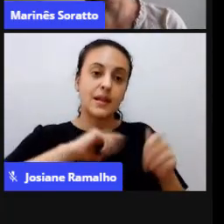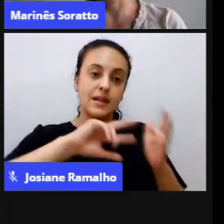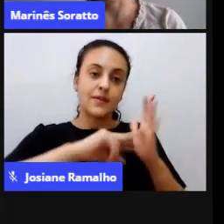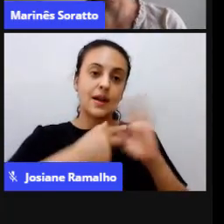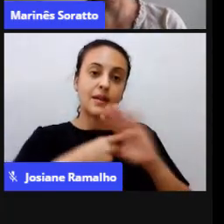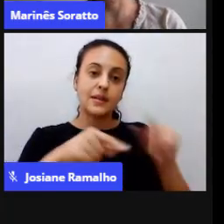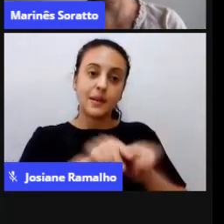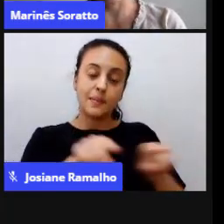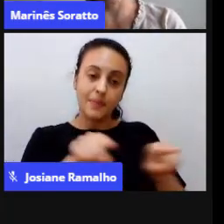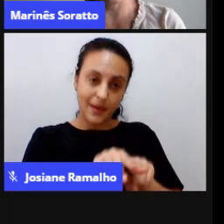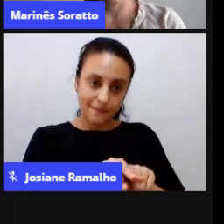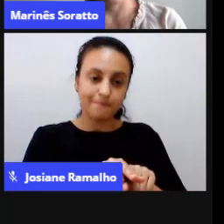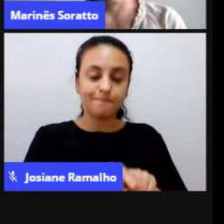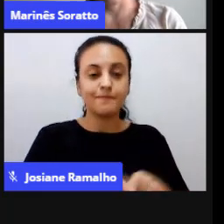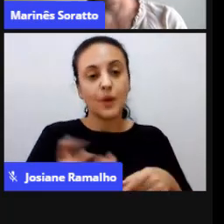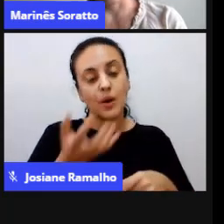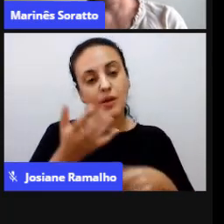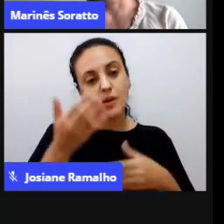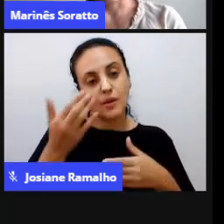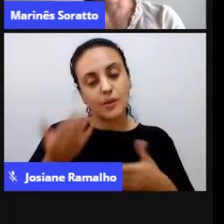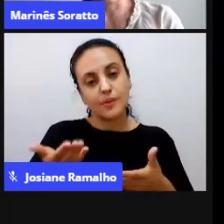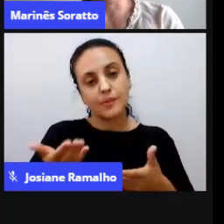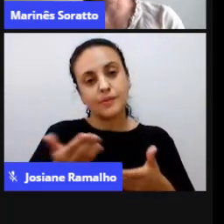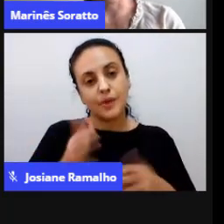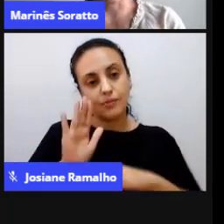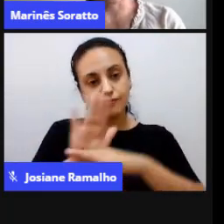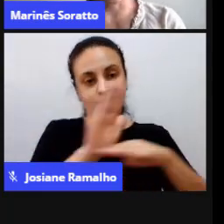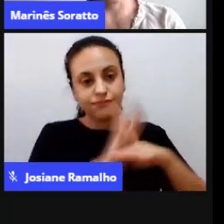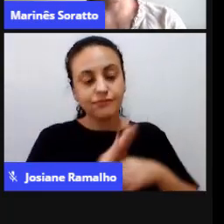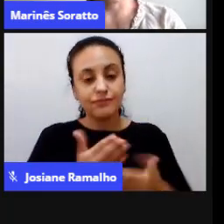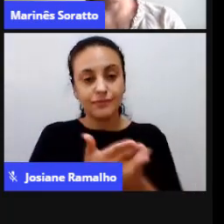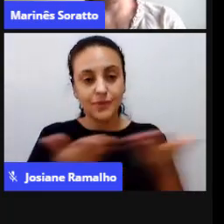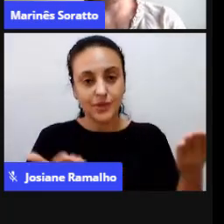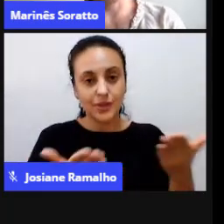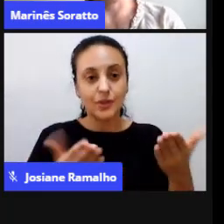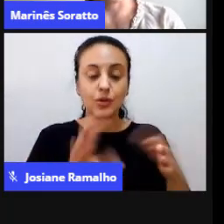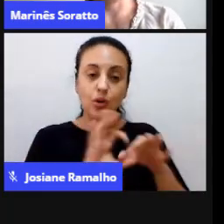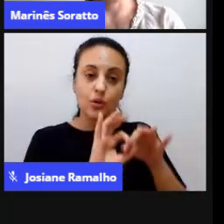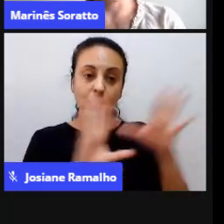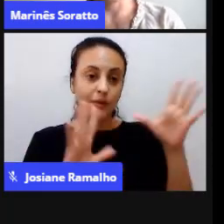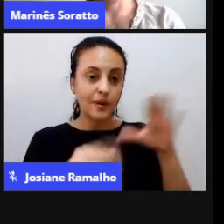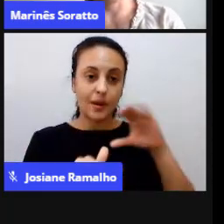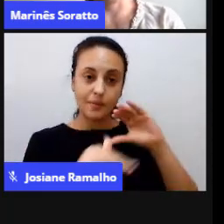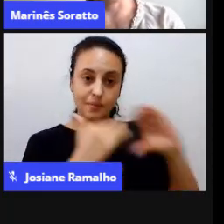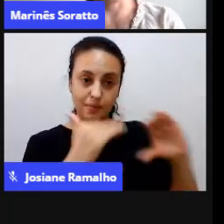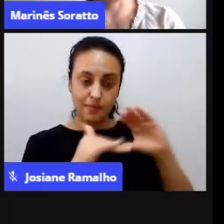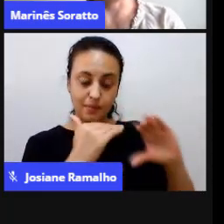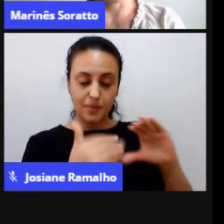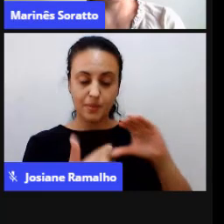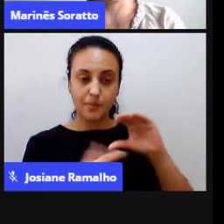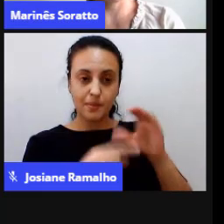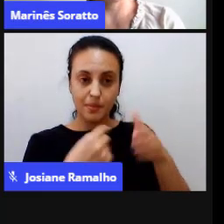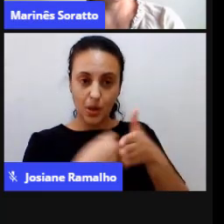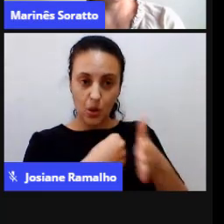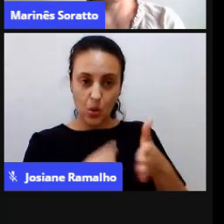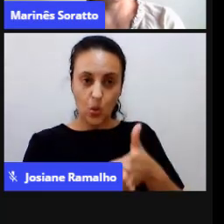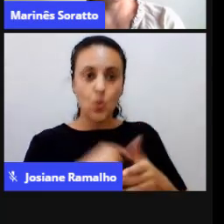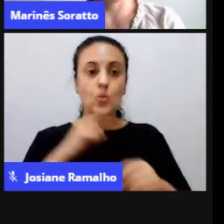de alguma forma com vocês, né? E me coloco à disposição para dúvidas e